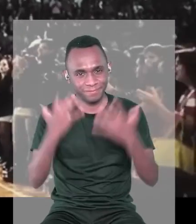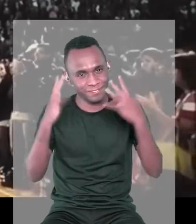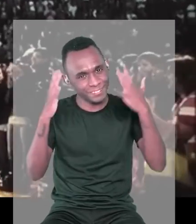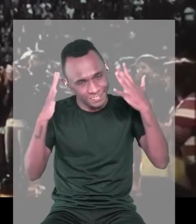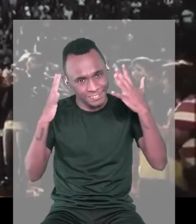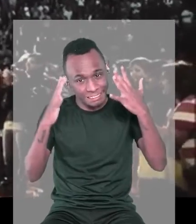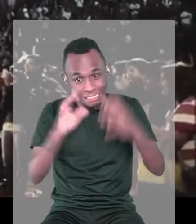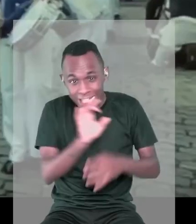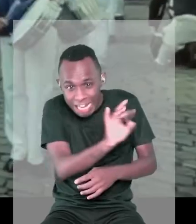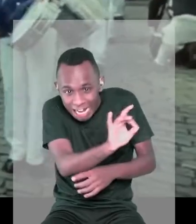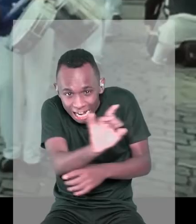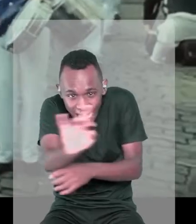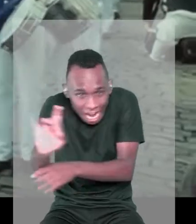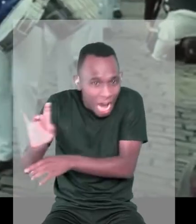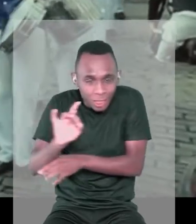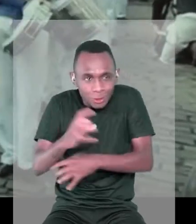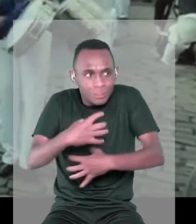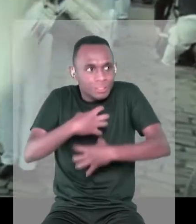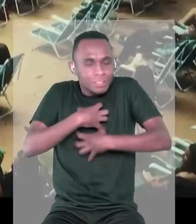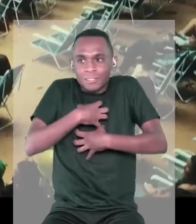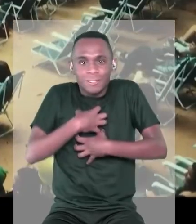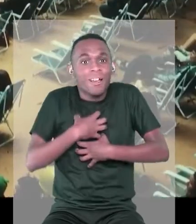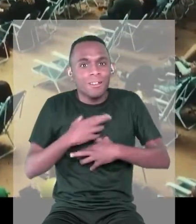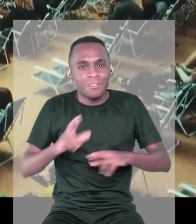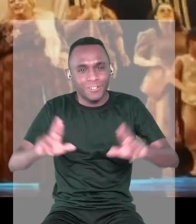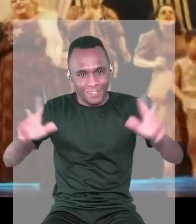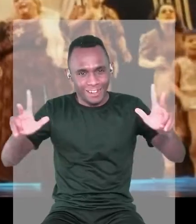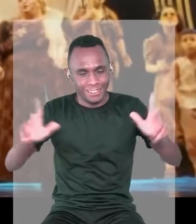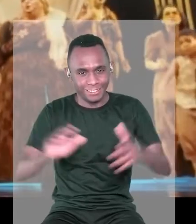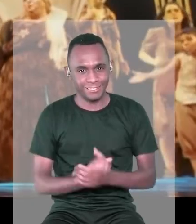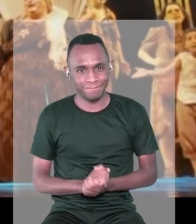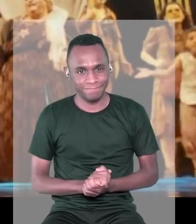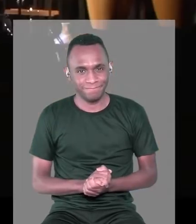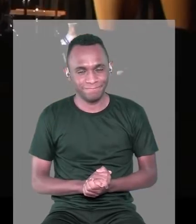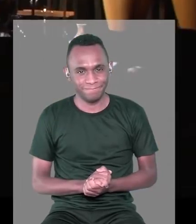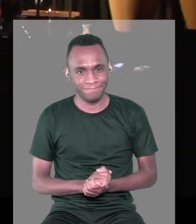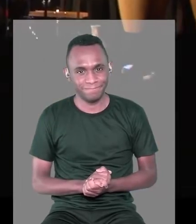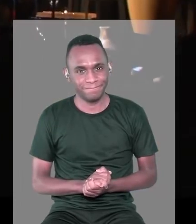que toca cada um de nós de um jeito diferente.